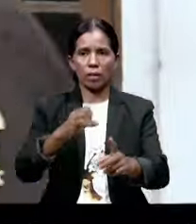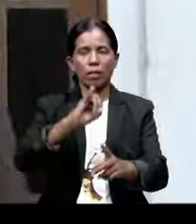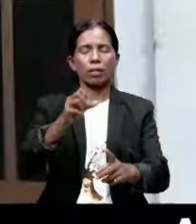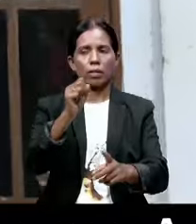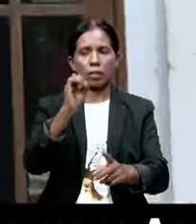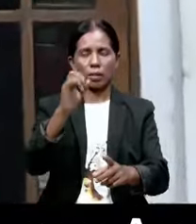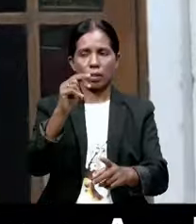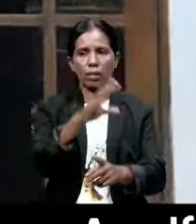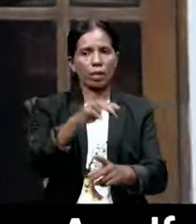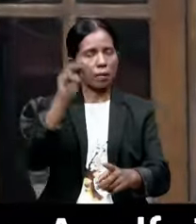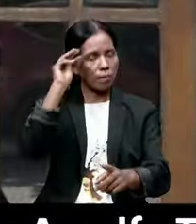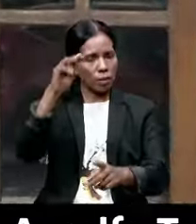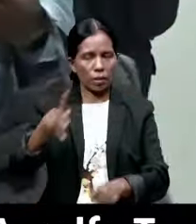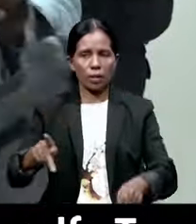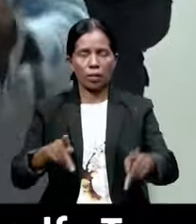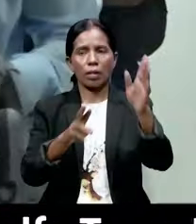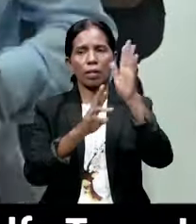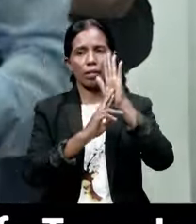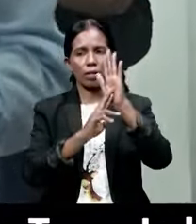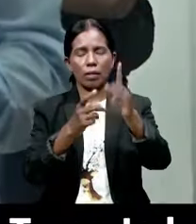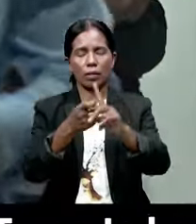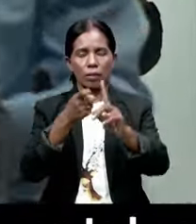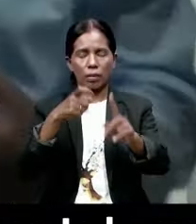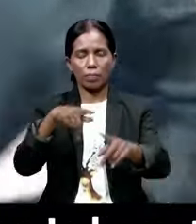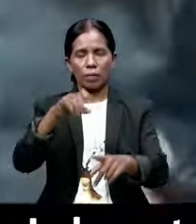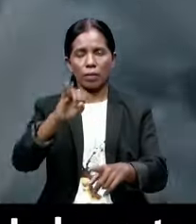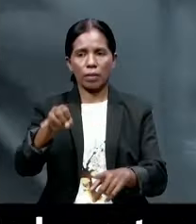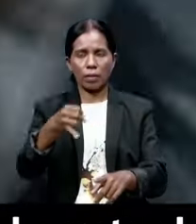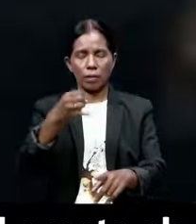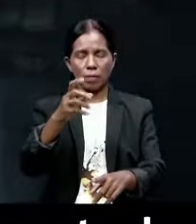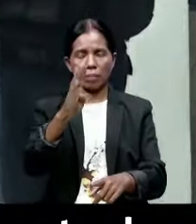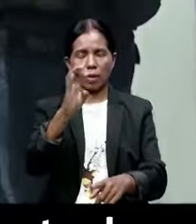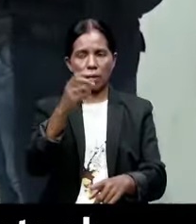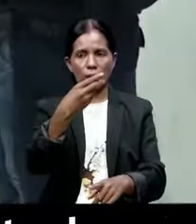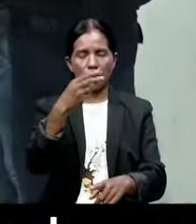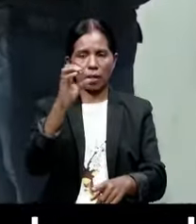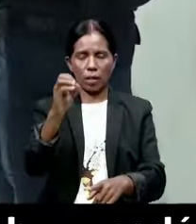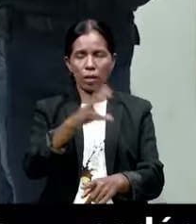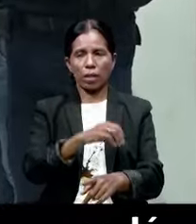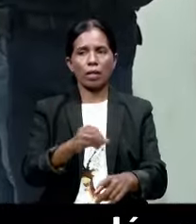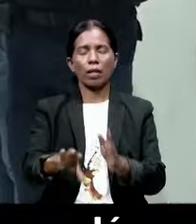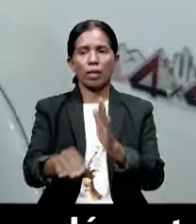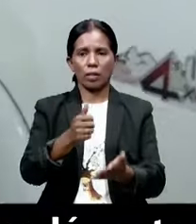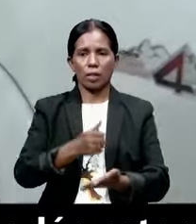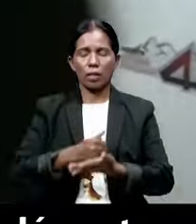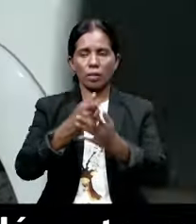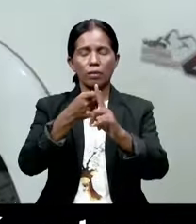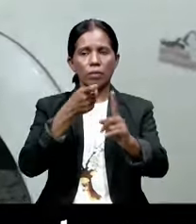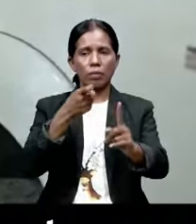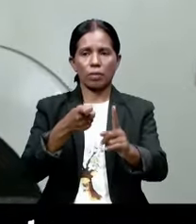Correia, Ministério Público, representa russi procurador Jacinto Babo, no arguido reta na assistência legal